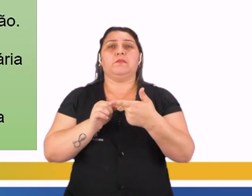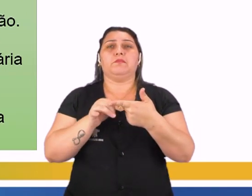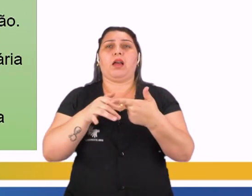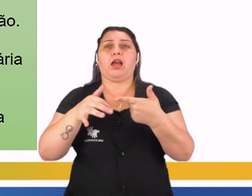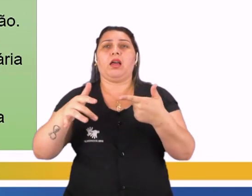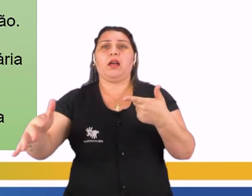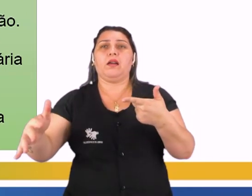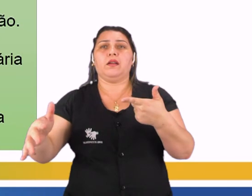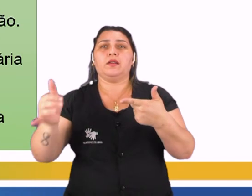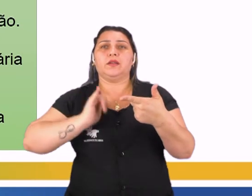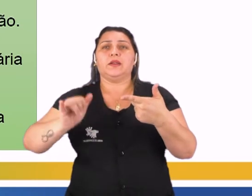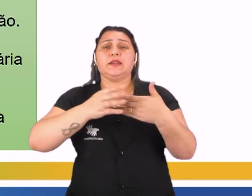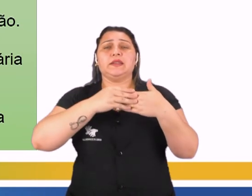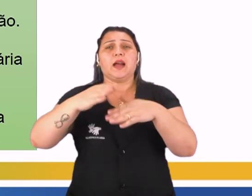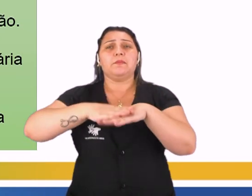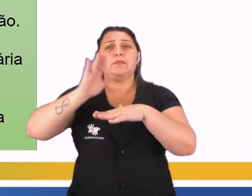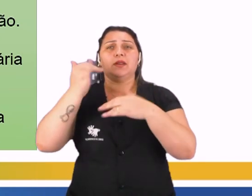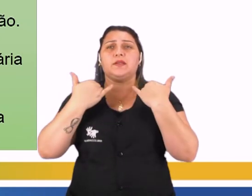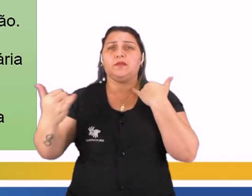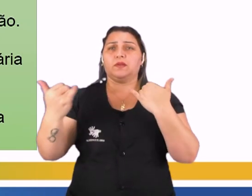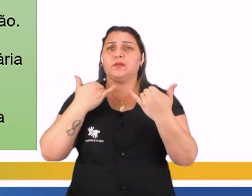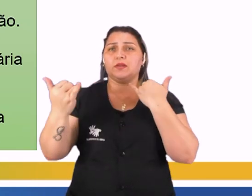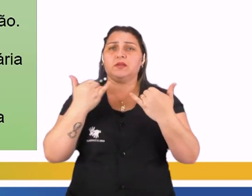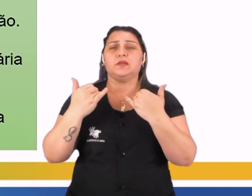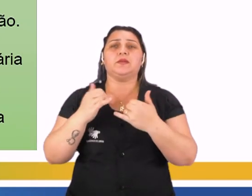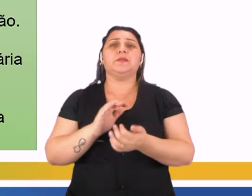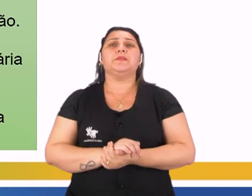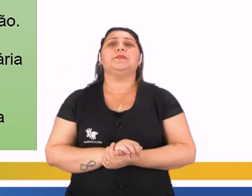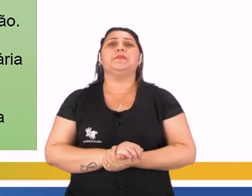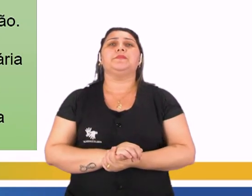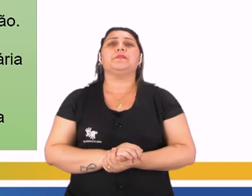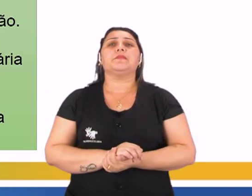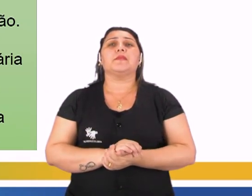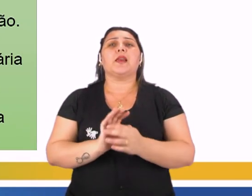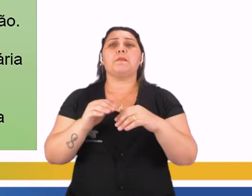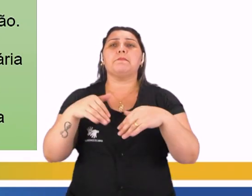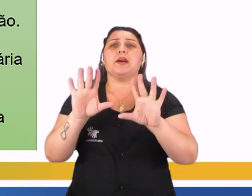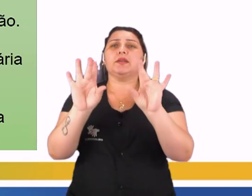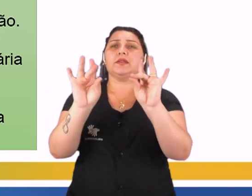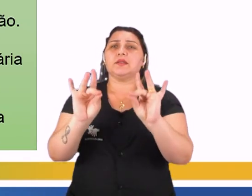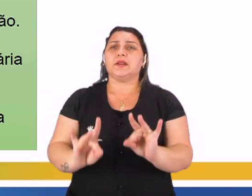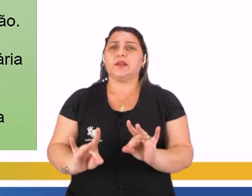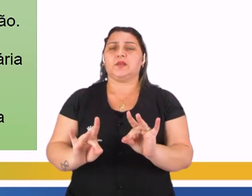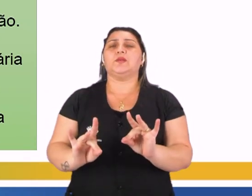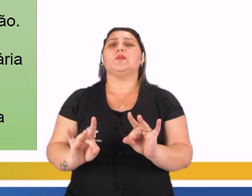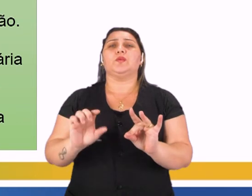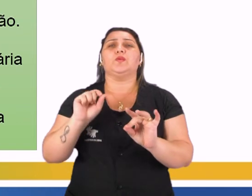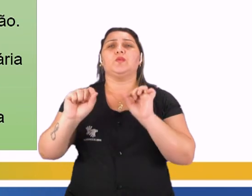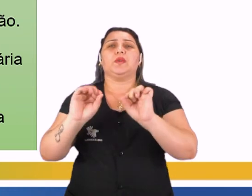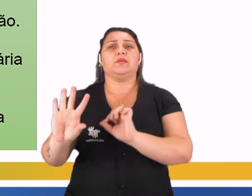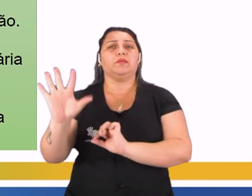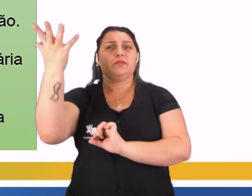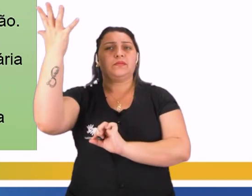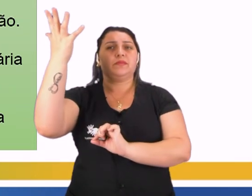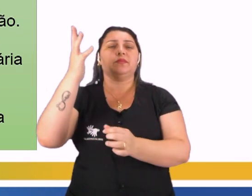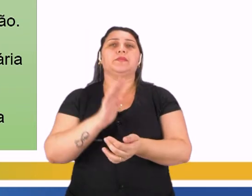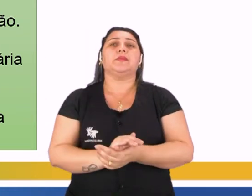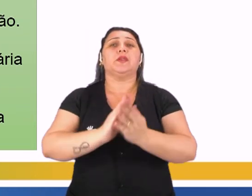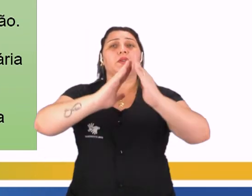exemplo, entrevistas com as vítimas e tal, ou então com autoridades, e por fim os detalhes, isso nos